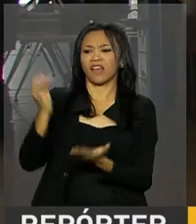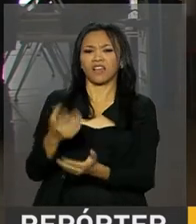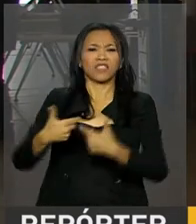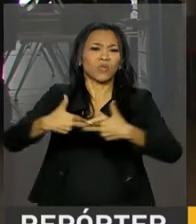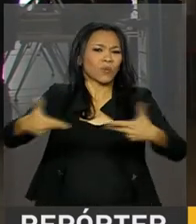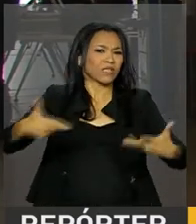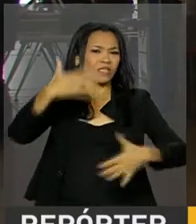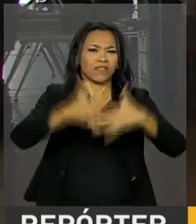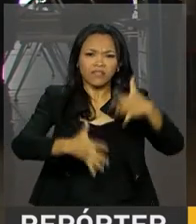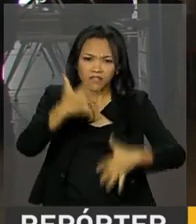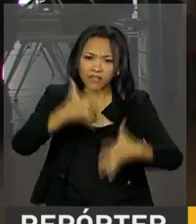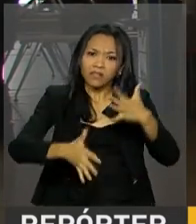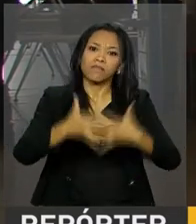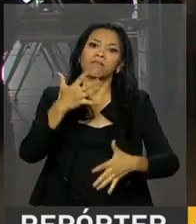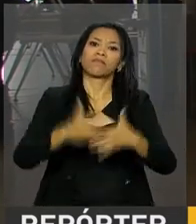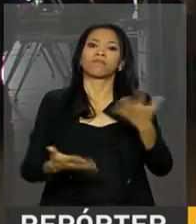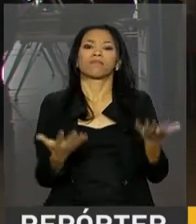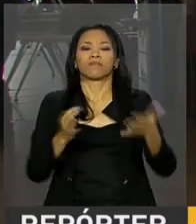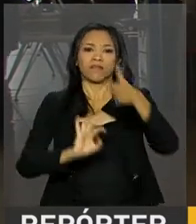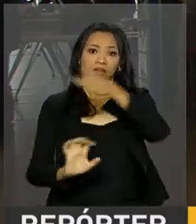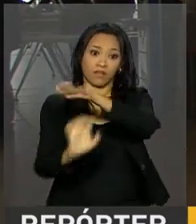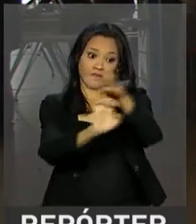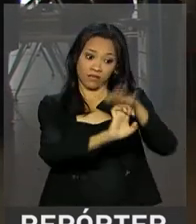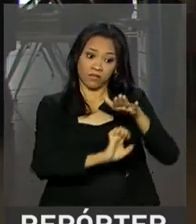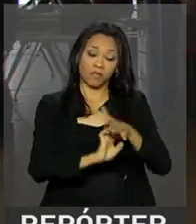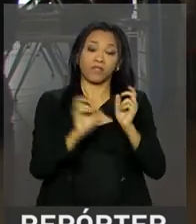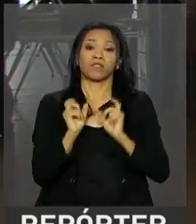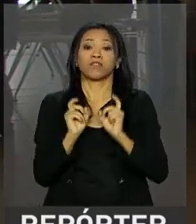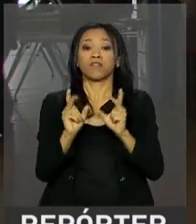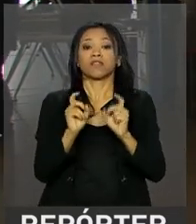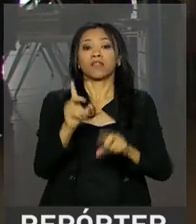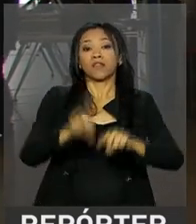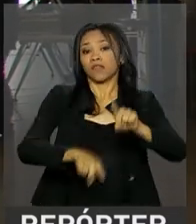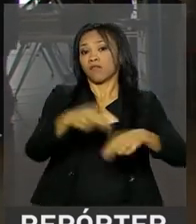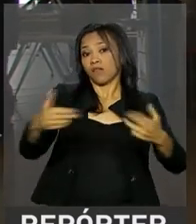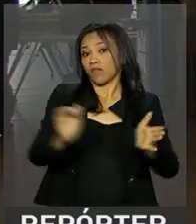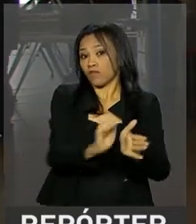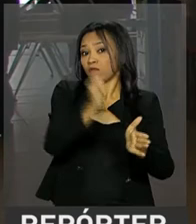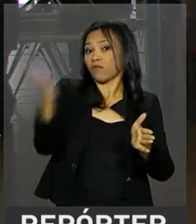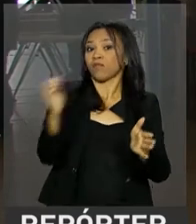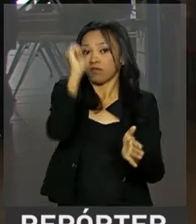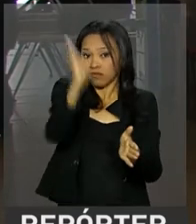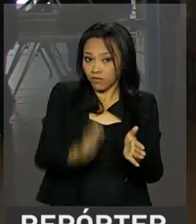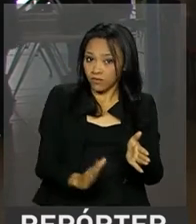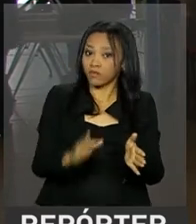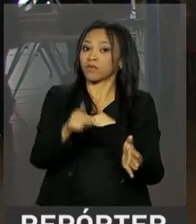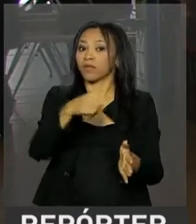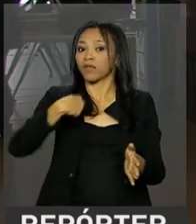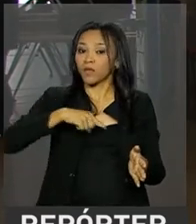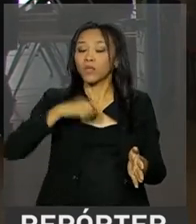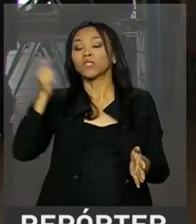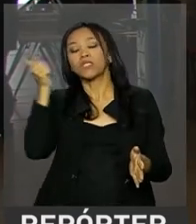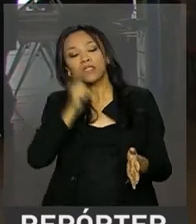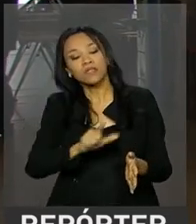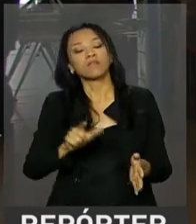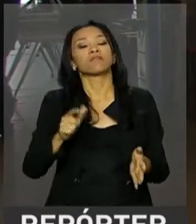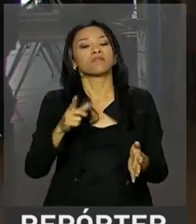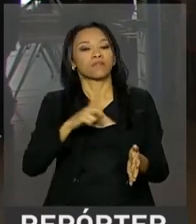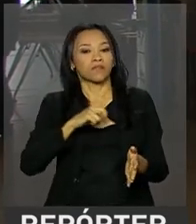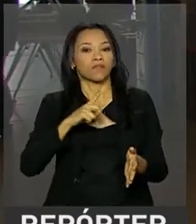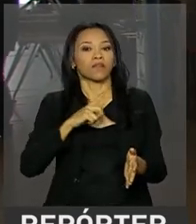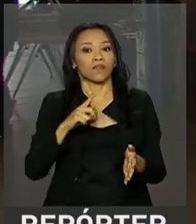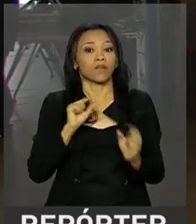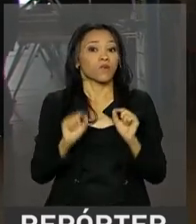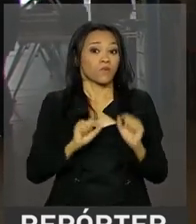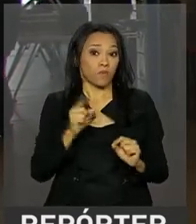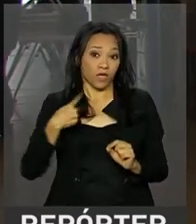que impede um livre trânsito de mercadorias para que a gente possa ter mercadorias e serviços para